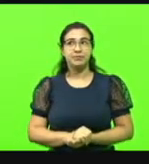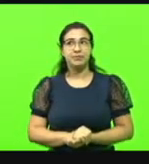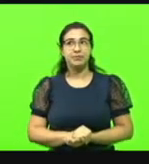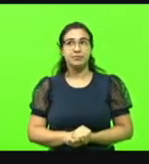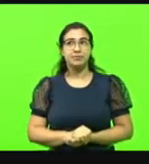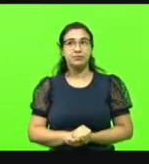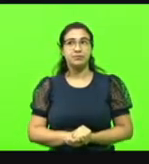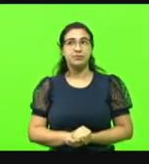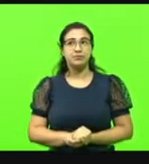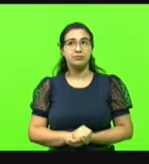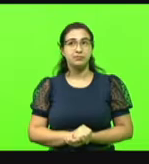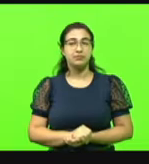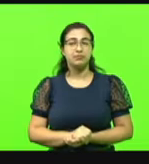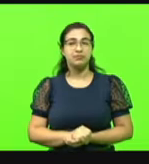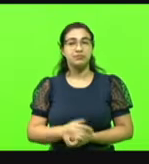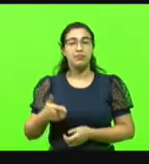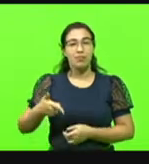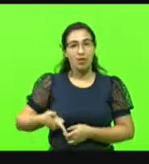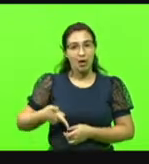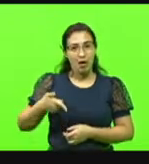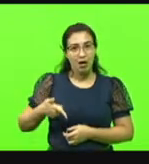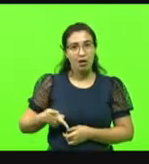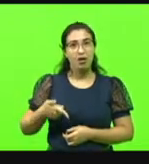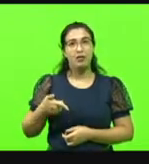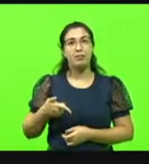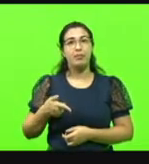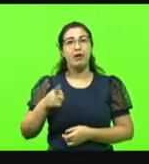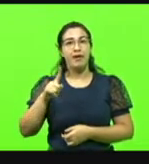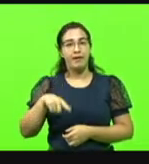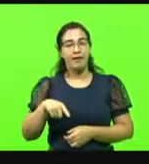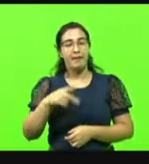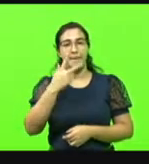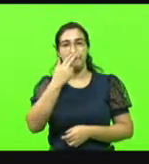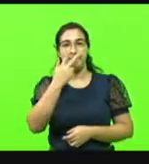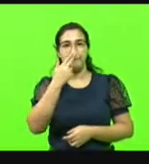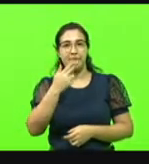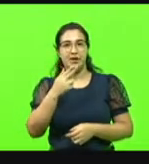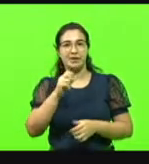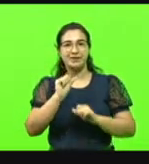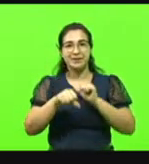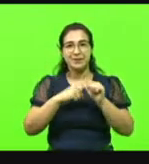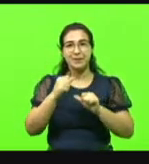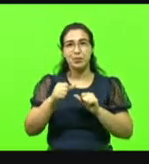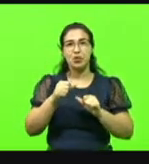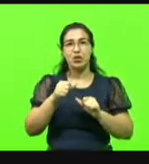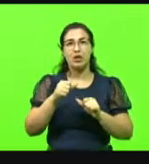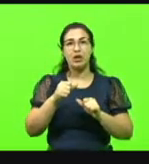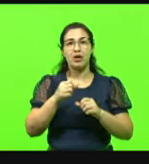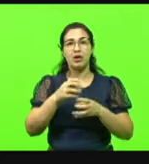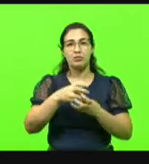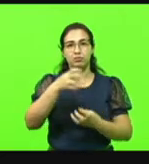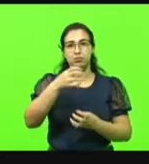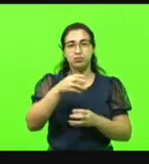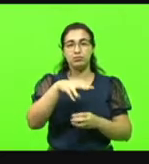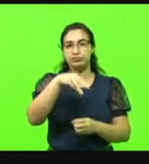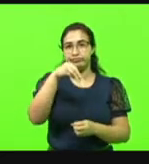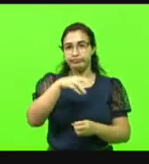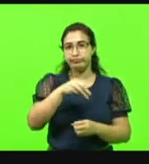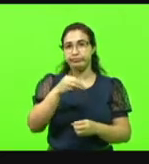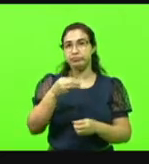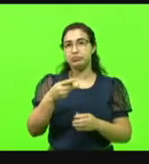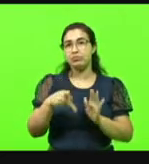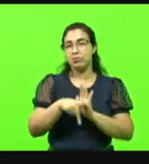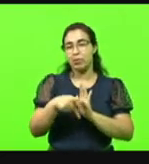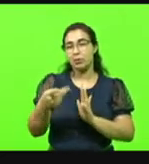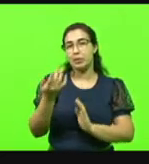né, expondo ali, que era para o enxoval do filho dele, e ele estava levando isso aí para casa, né? Então, está aí